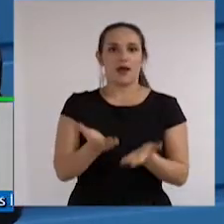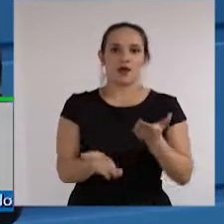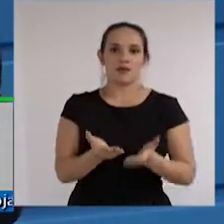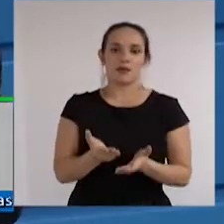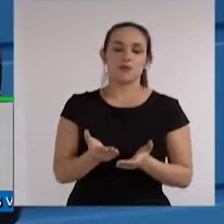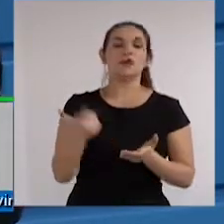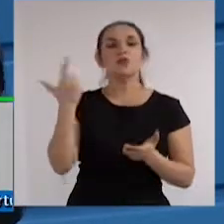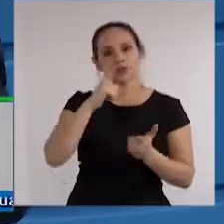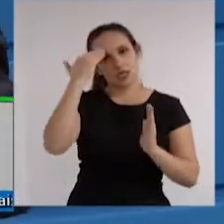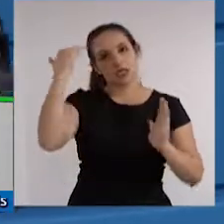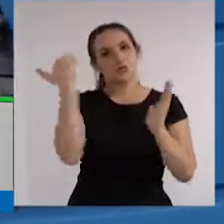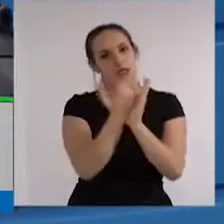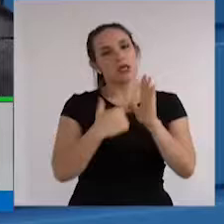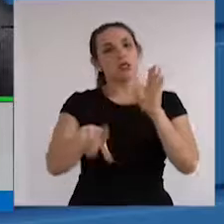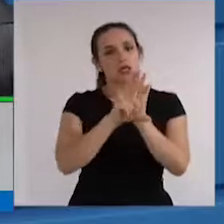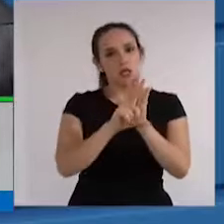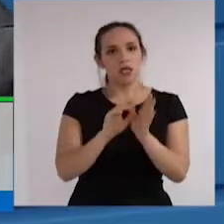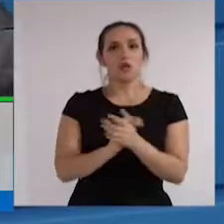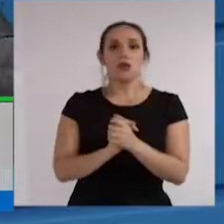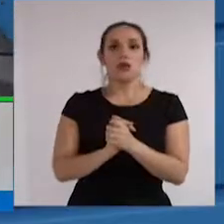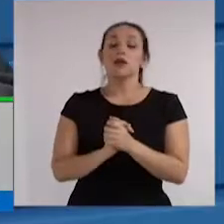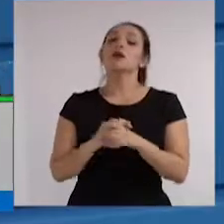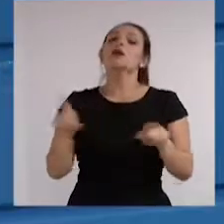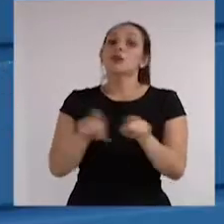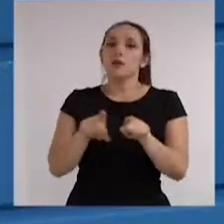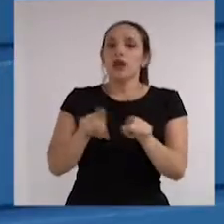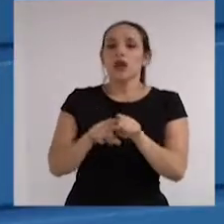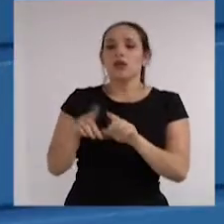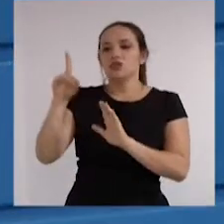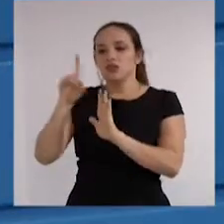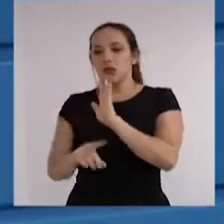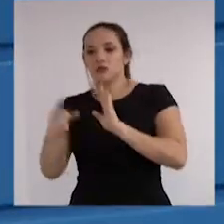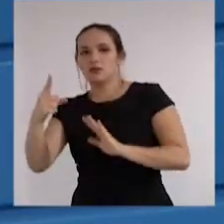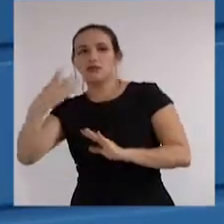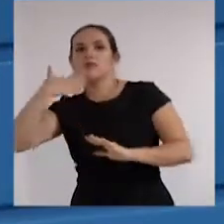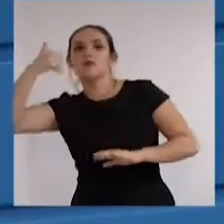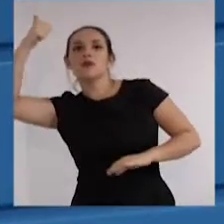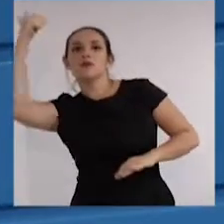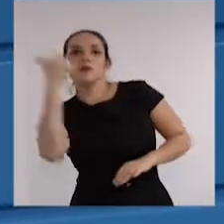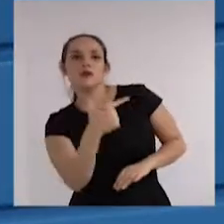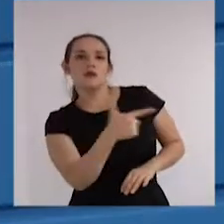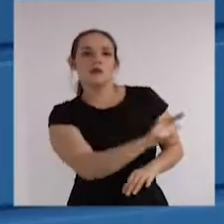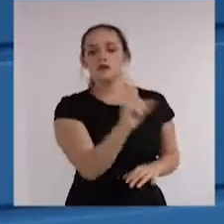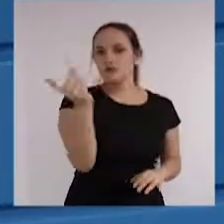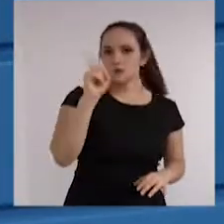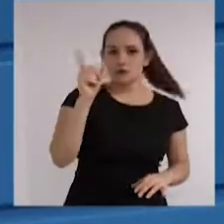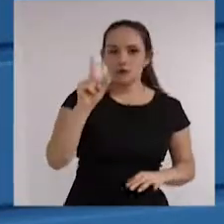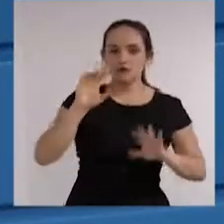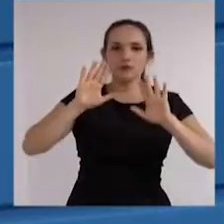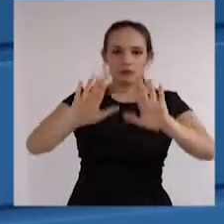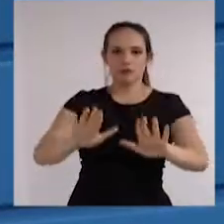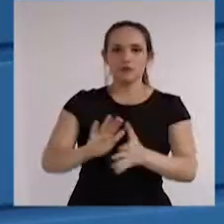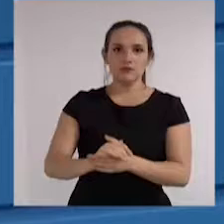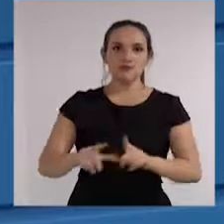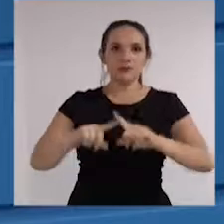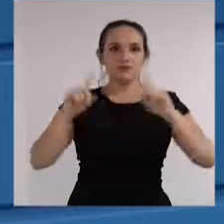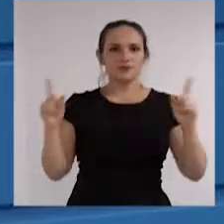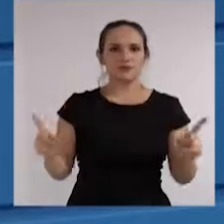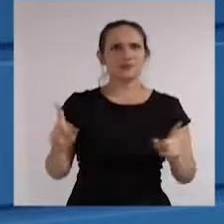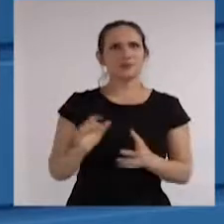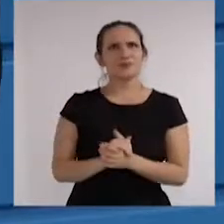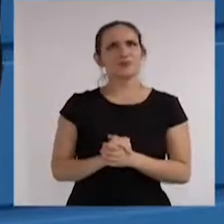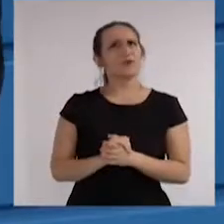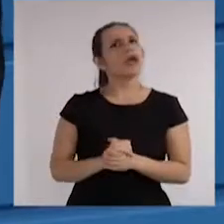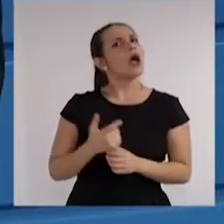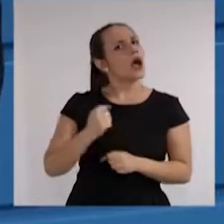sejam respeitadas e os direitos de um não sobreponham ao direito do outro. Mas eu assisti em